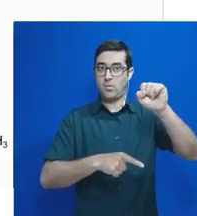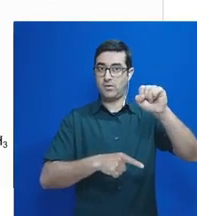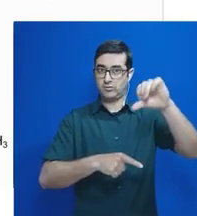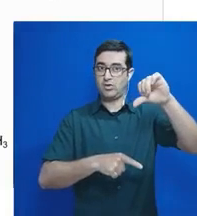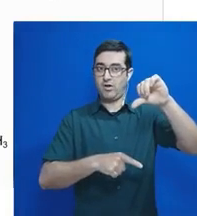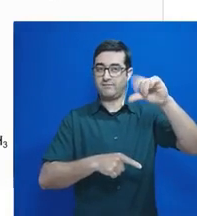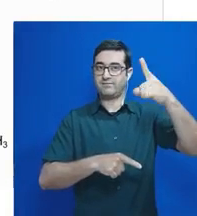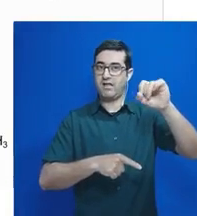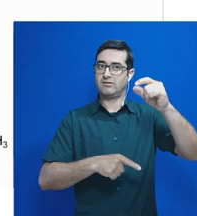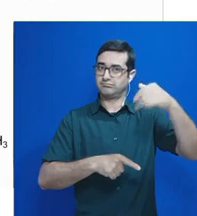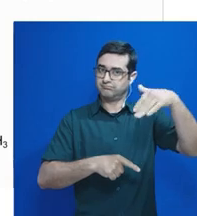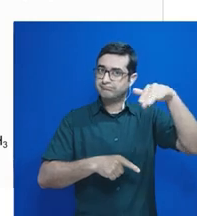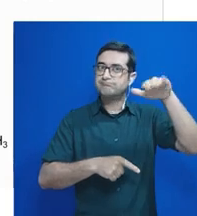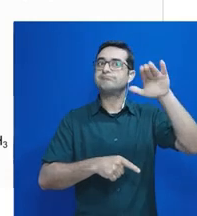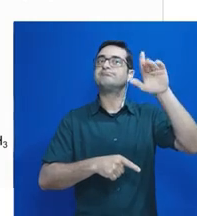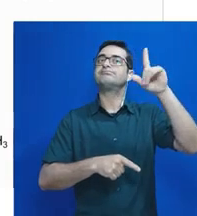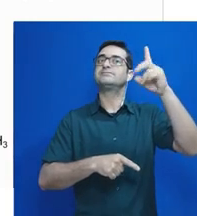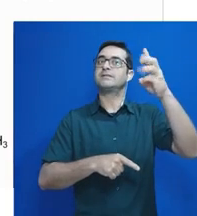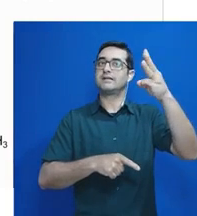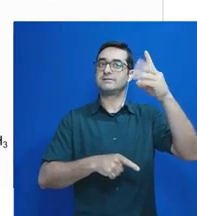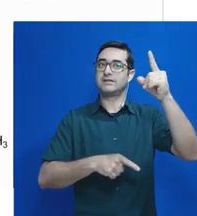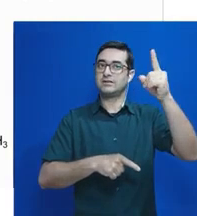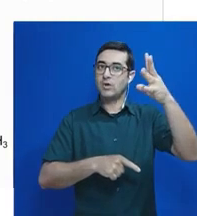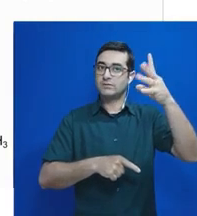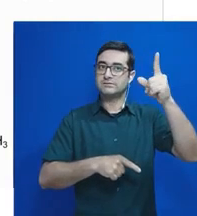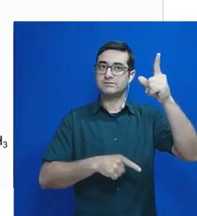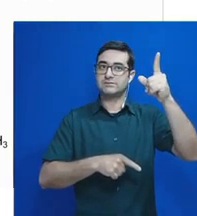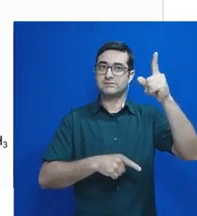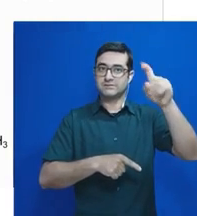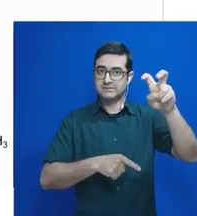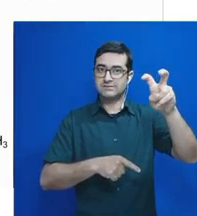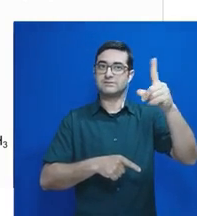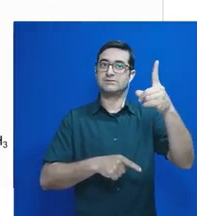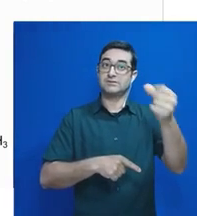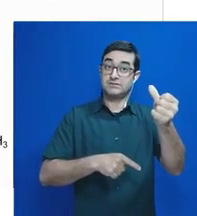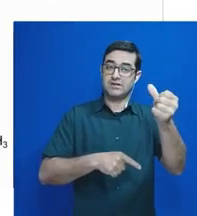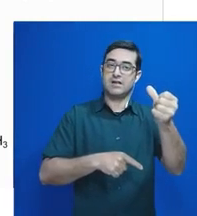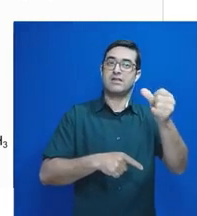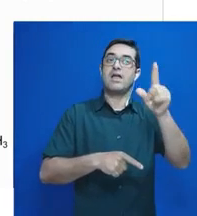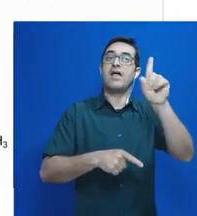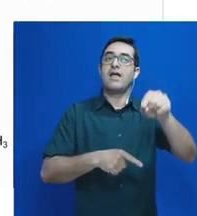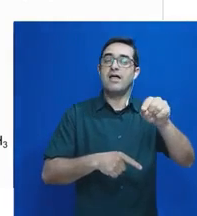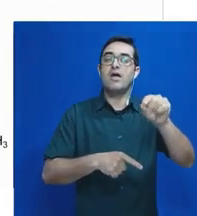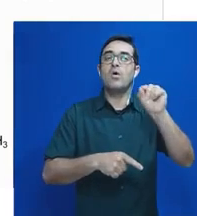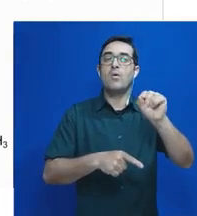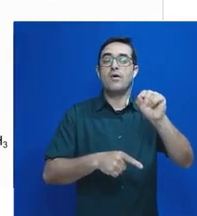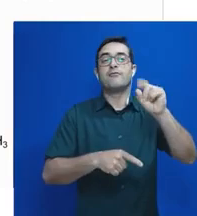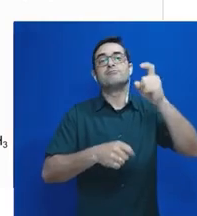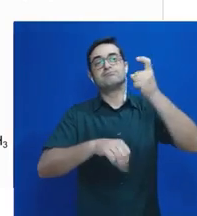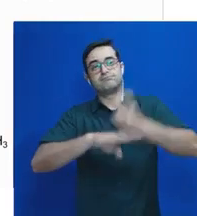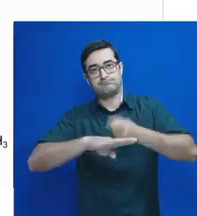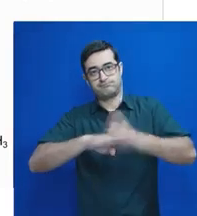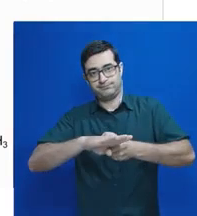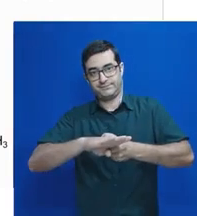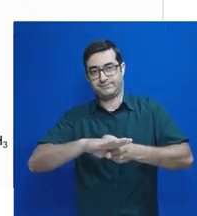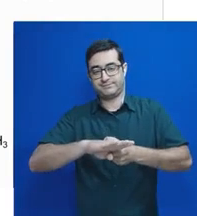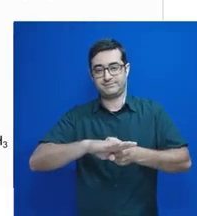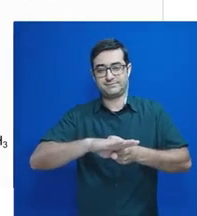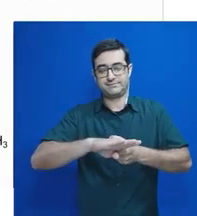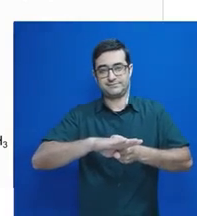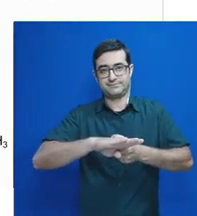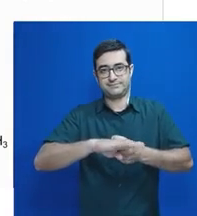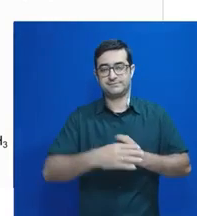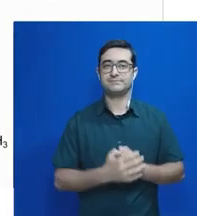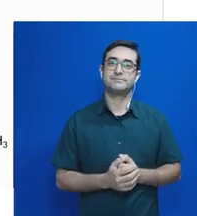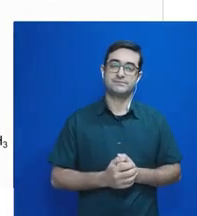9, 10, 11, 12, 13, 14, 15 já começa a ir para o estado sólido. Então, isso